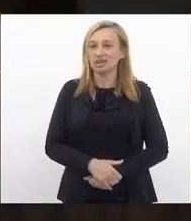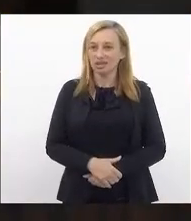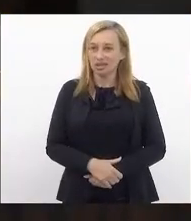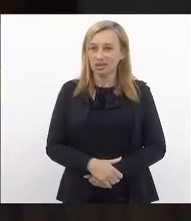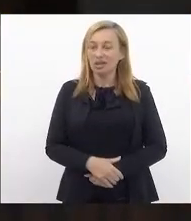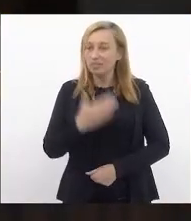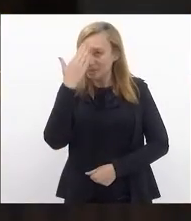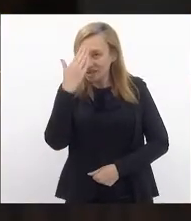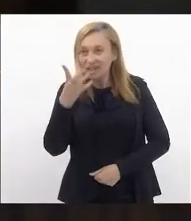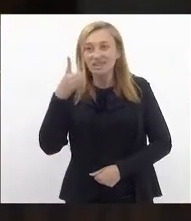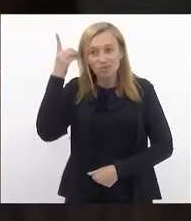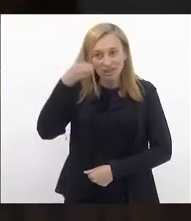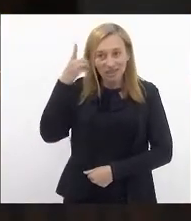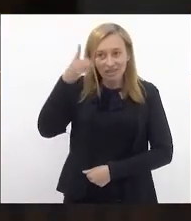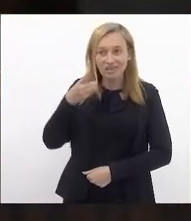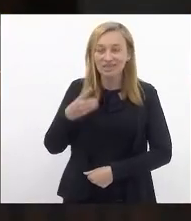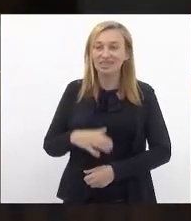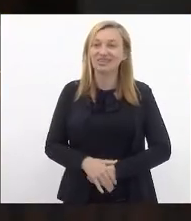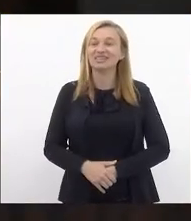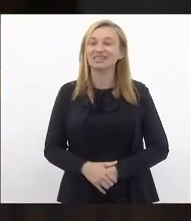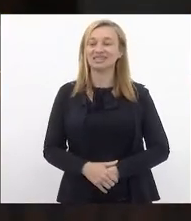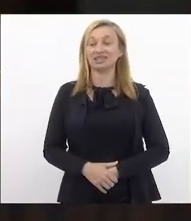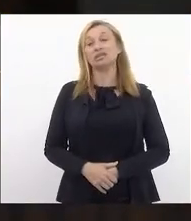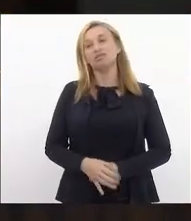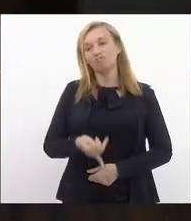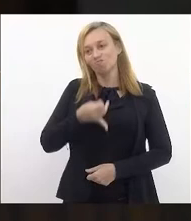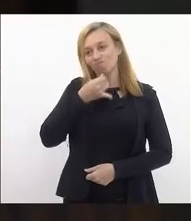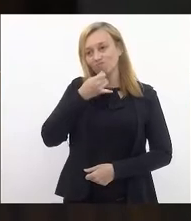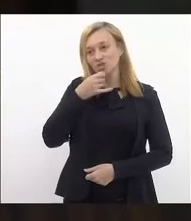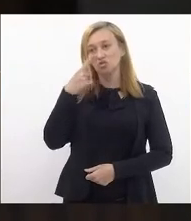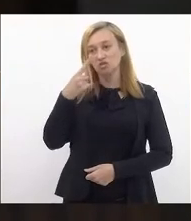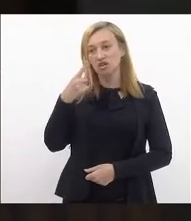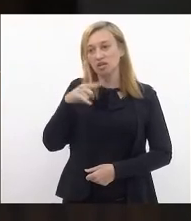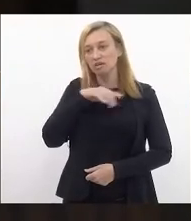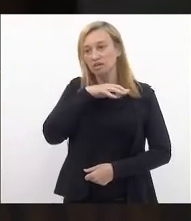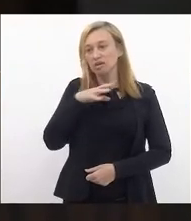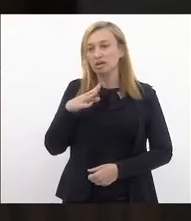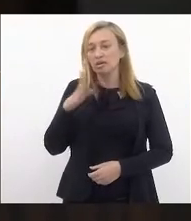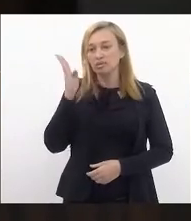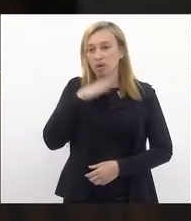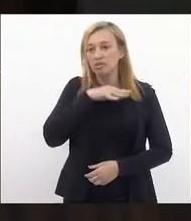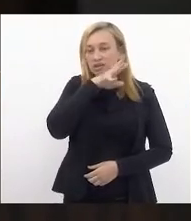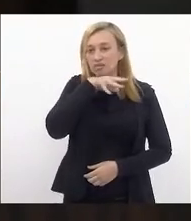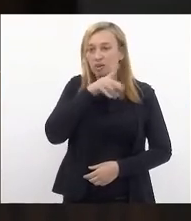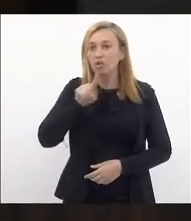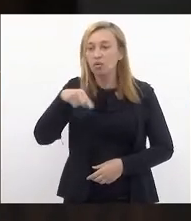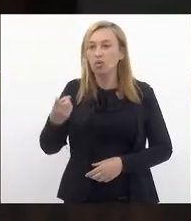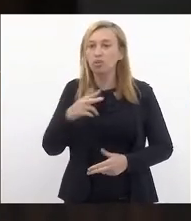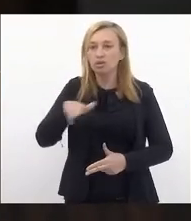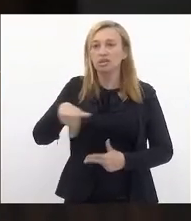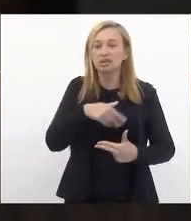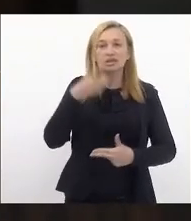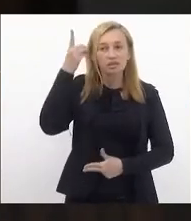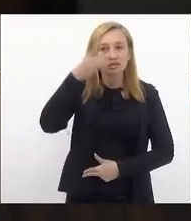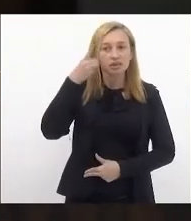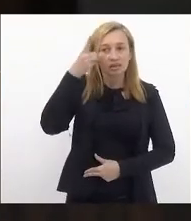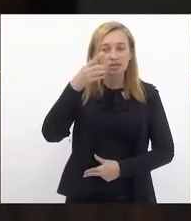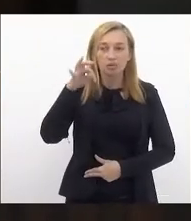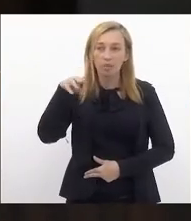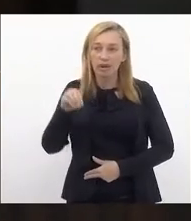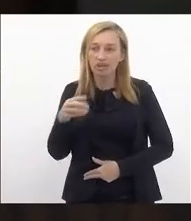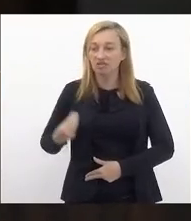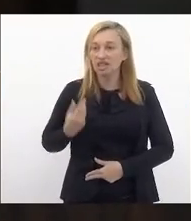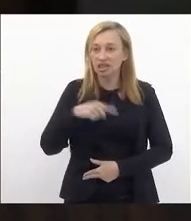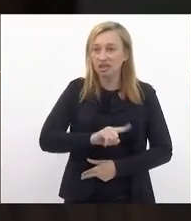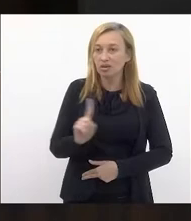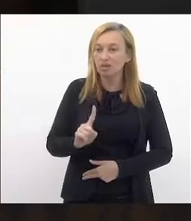obrigada deputado é inadmissível maltratar os animais próximo orador escrito é o novo deputado Márcio Galberto não